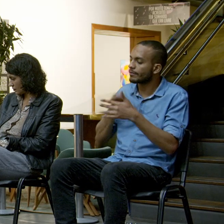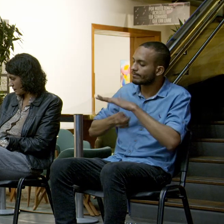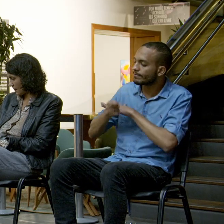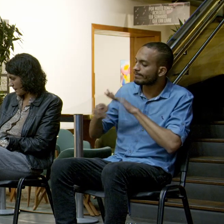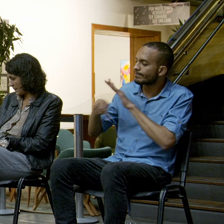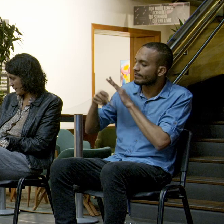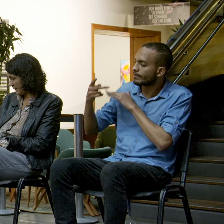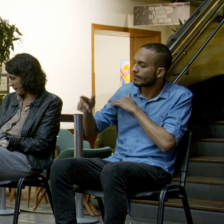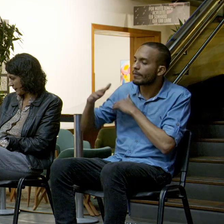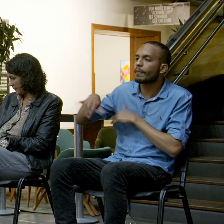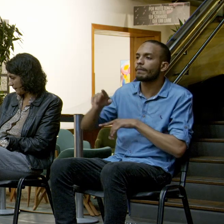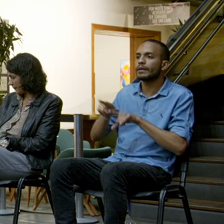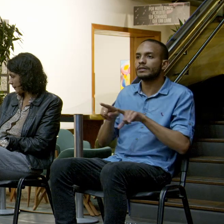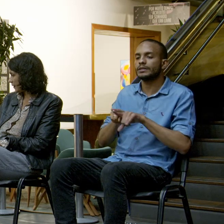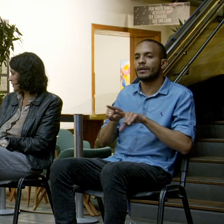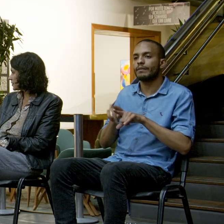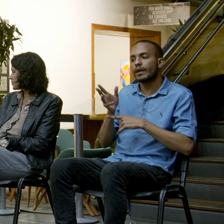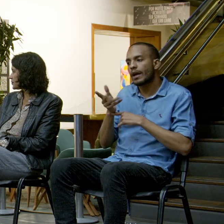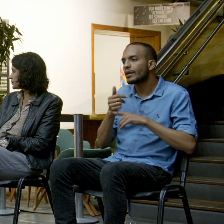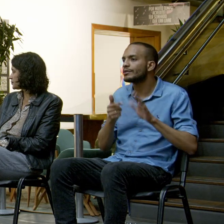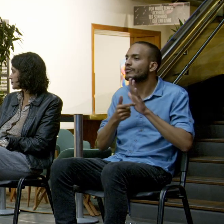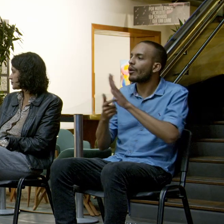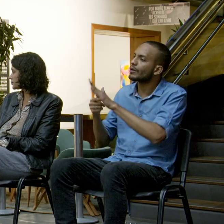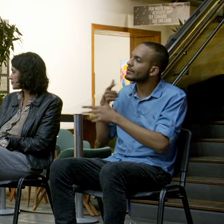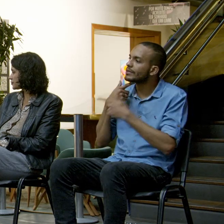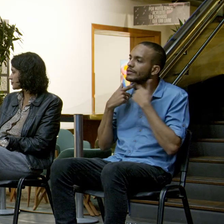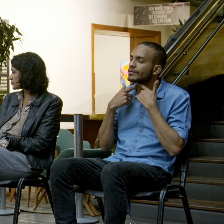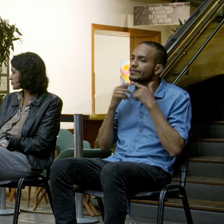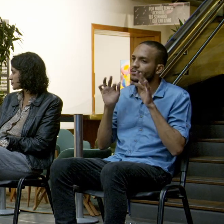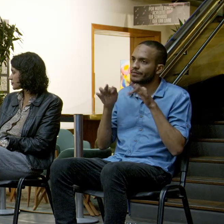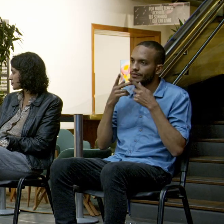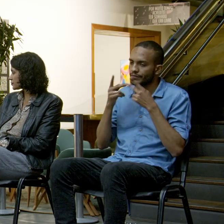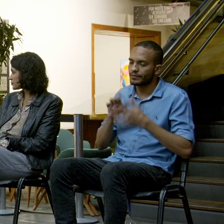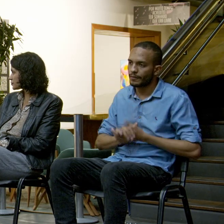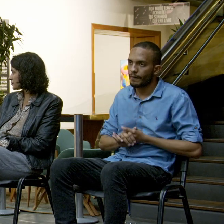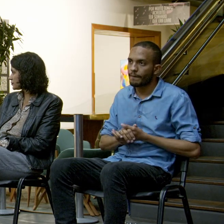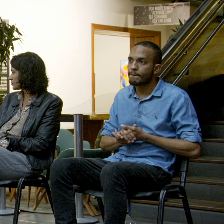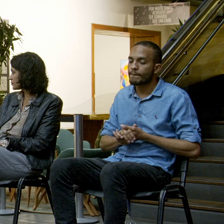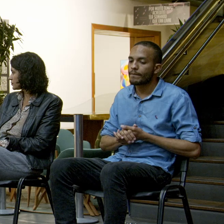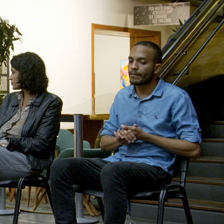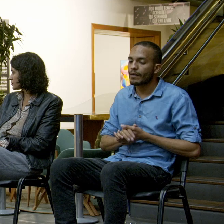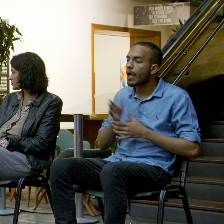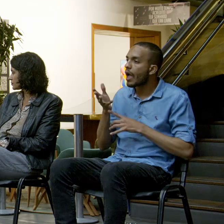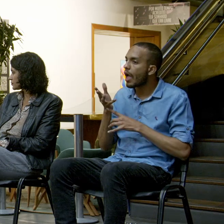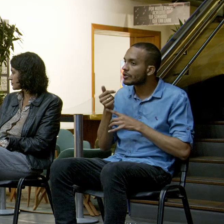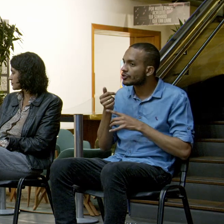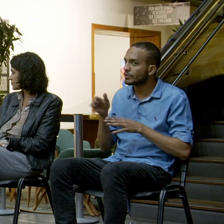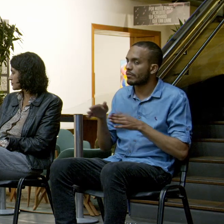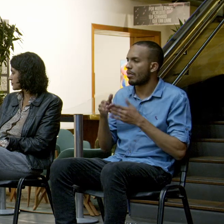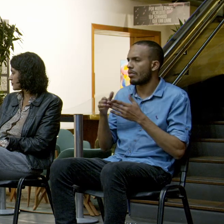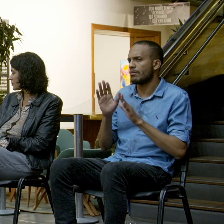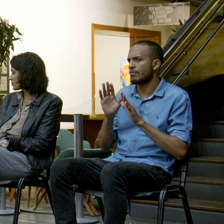econômicos próprios. E a arte também refletia esses desejos, fecha aspas. Ou seja, não se trata de uma arte pop,